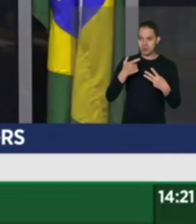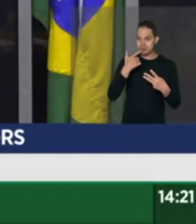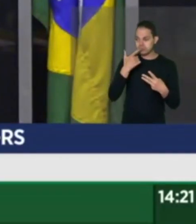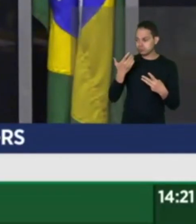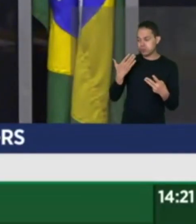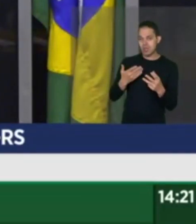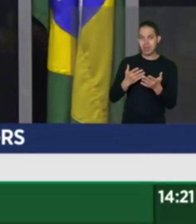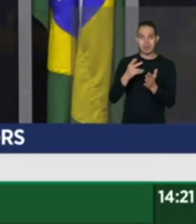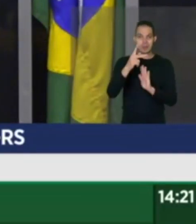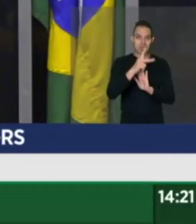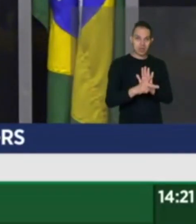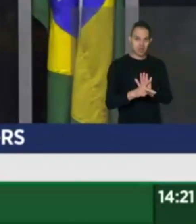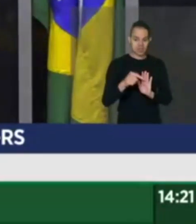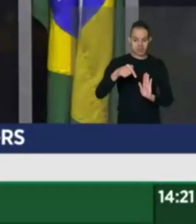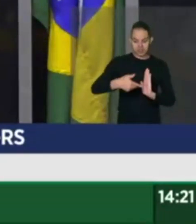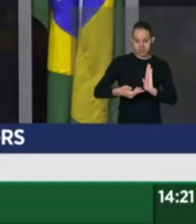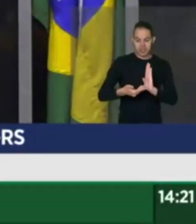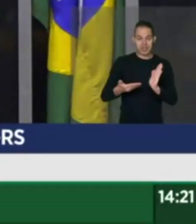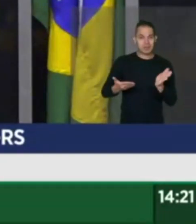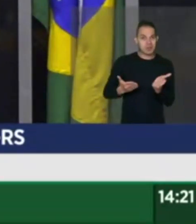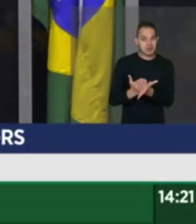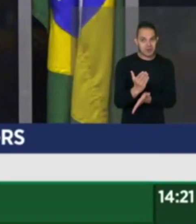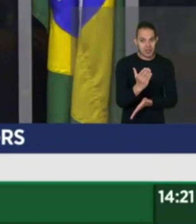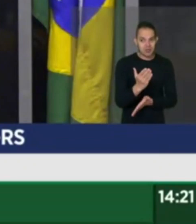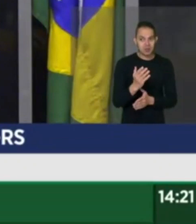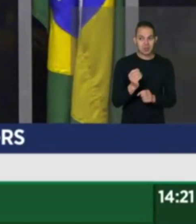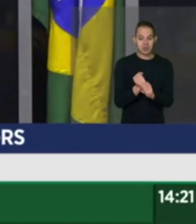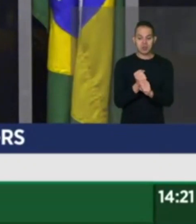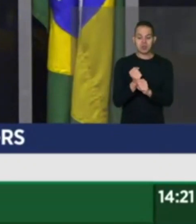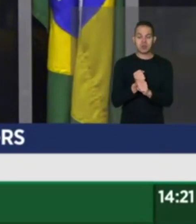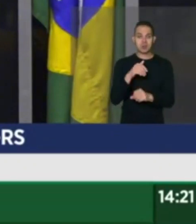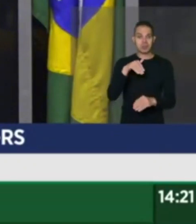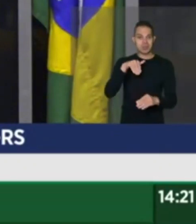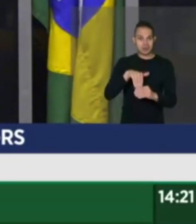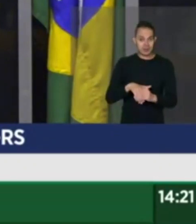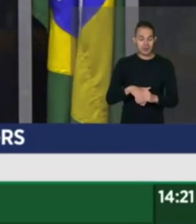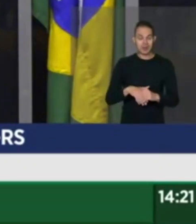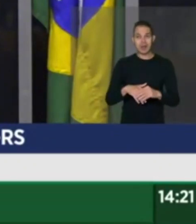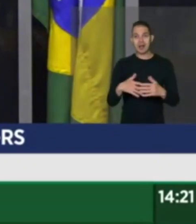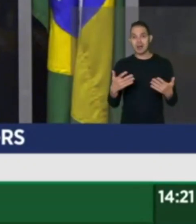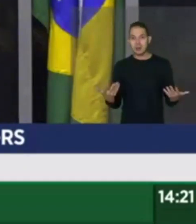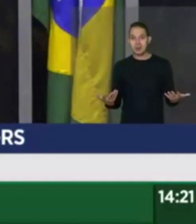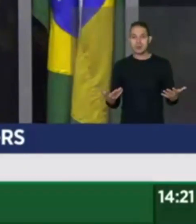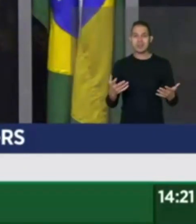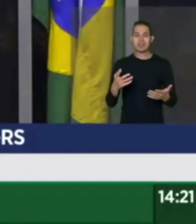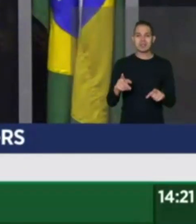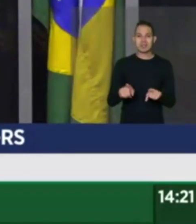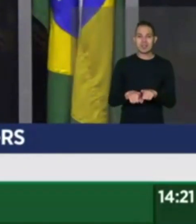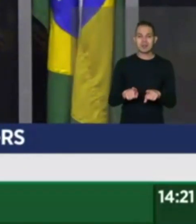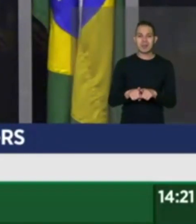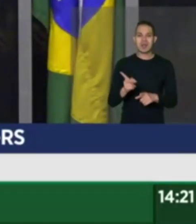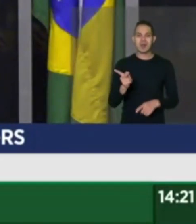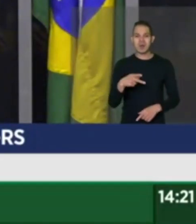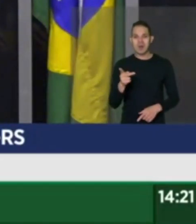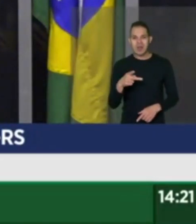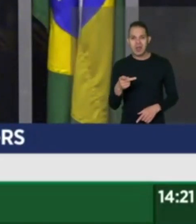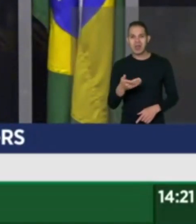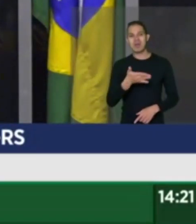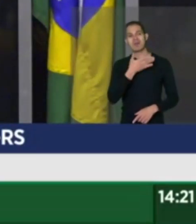por esta casa no calor de um ano eleitoral e sob os vícios da demagogia e do